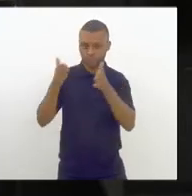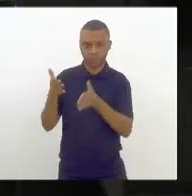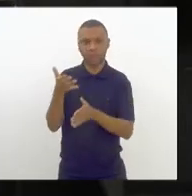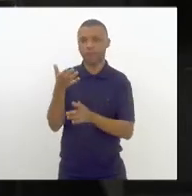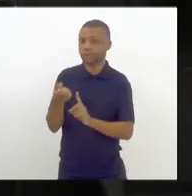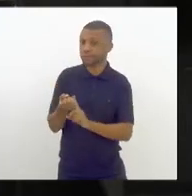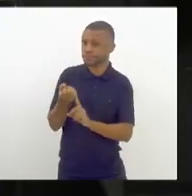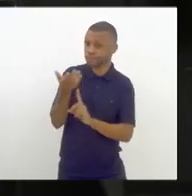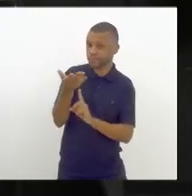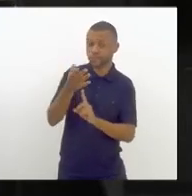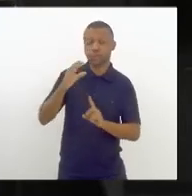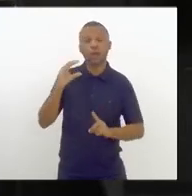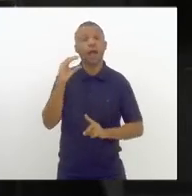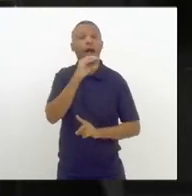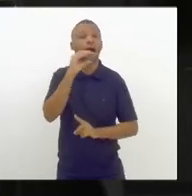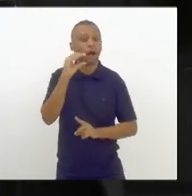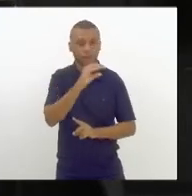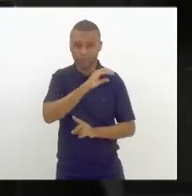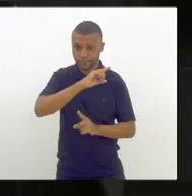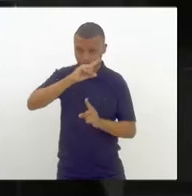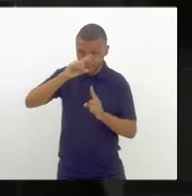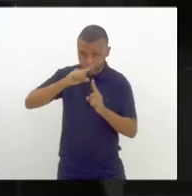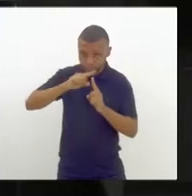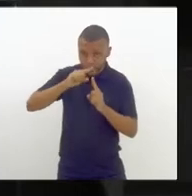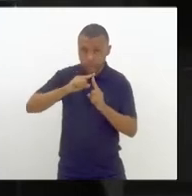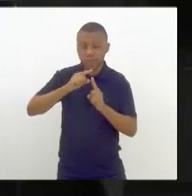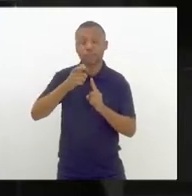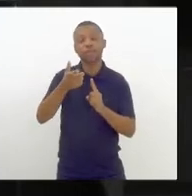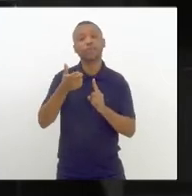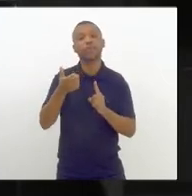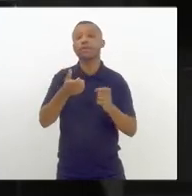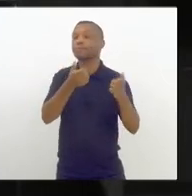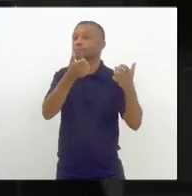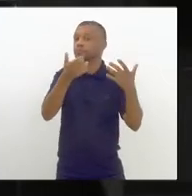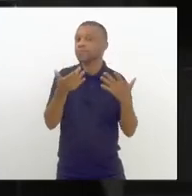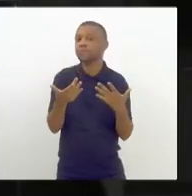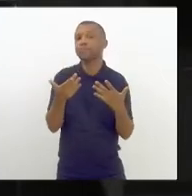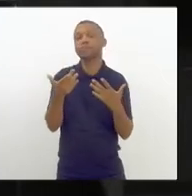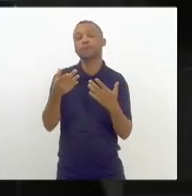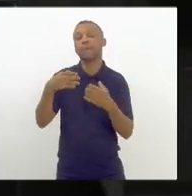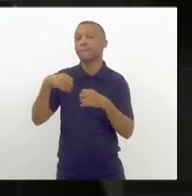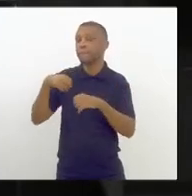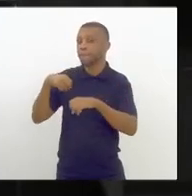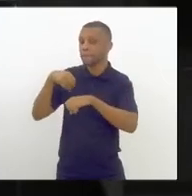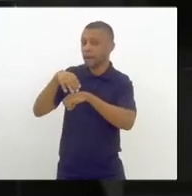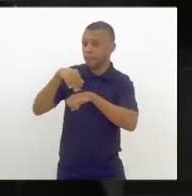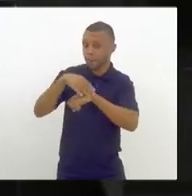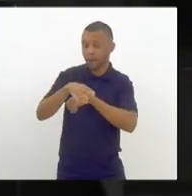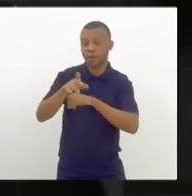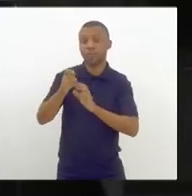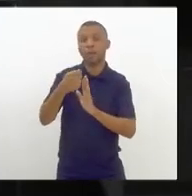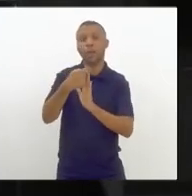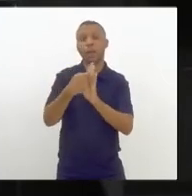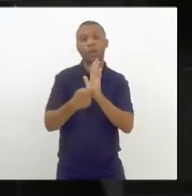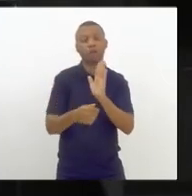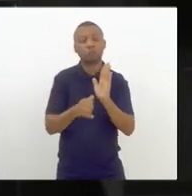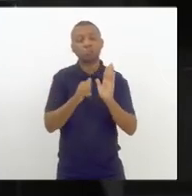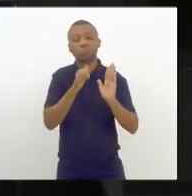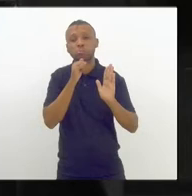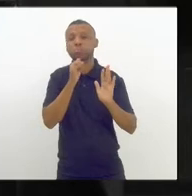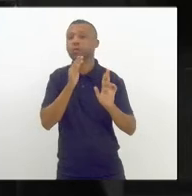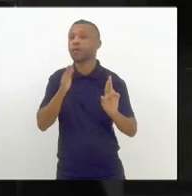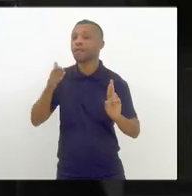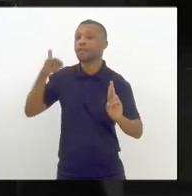manifestação em dois tempos o primeiro tempo para compartilhar uma nota triste referente